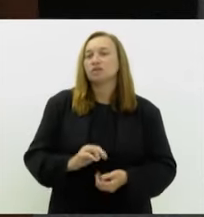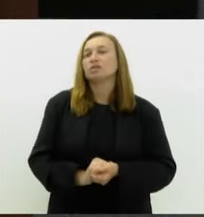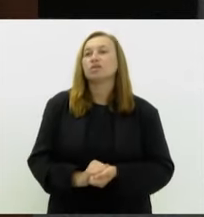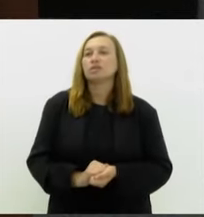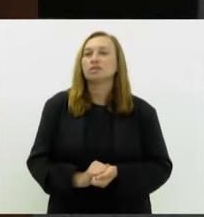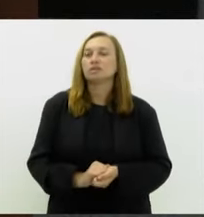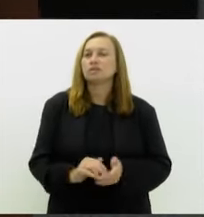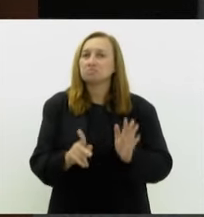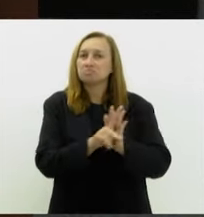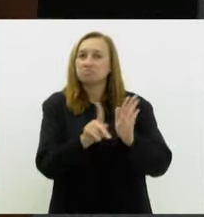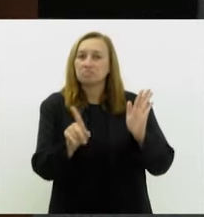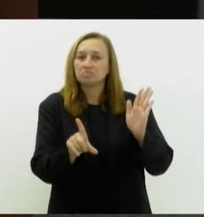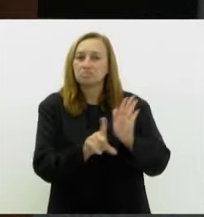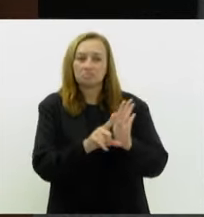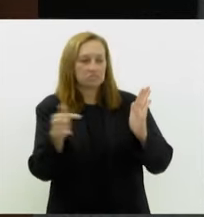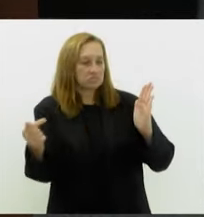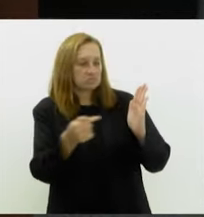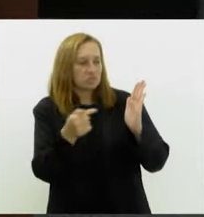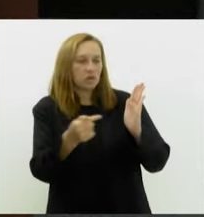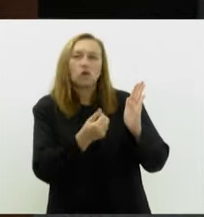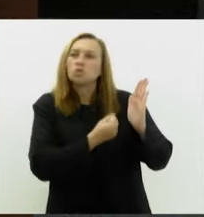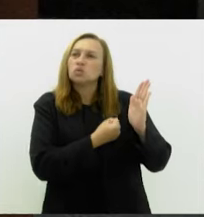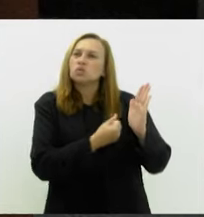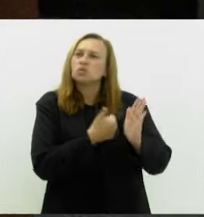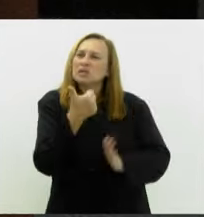esse projeto de lei número